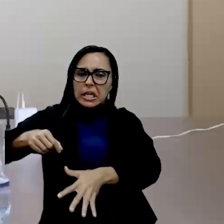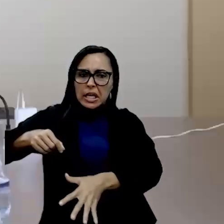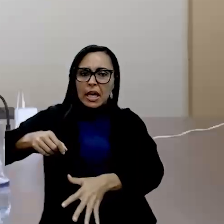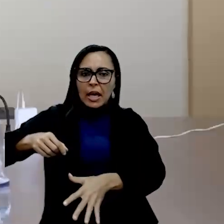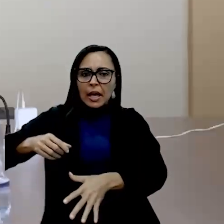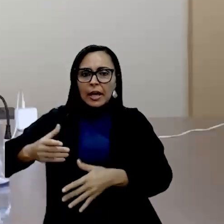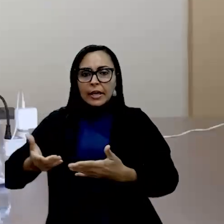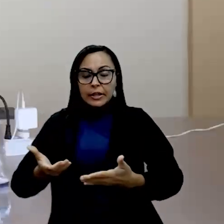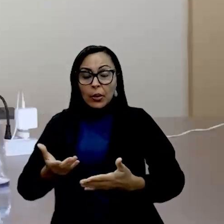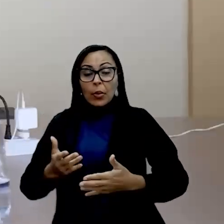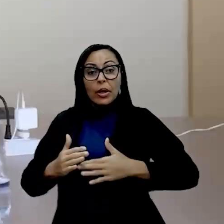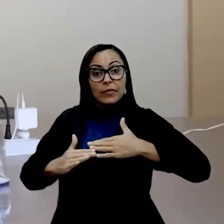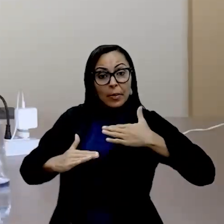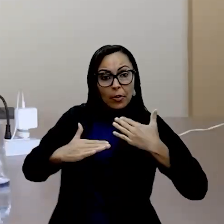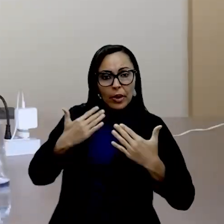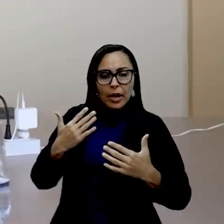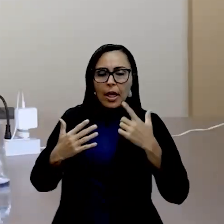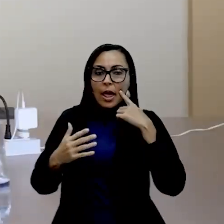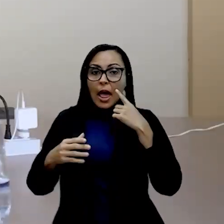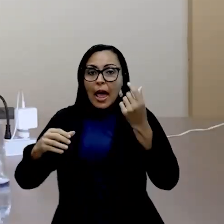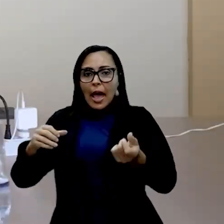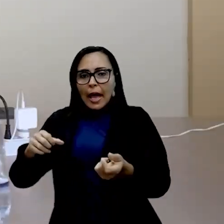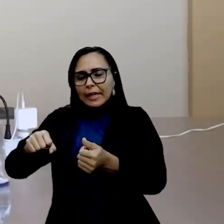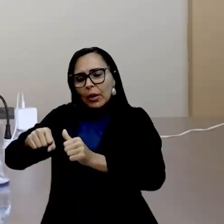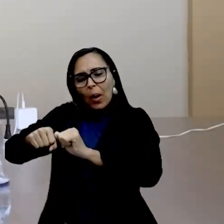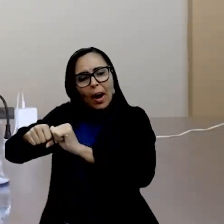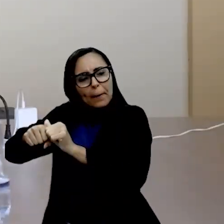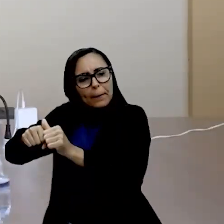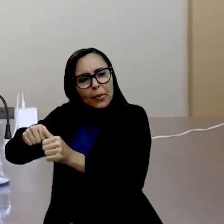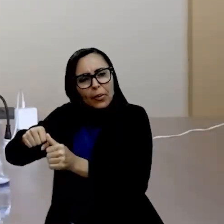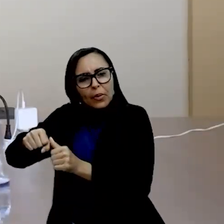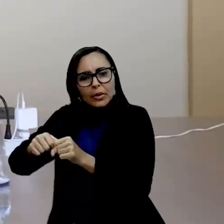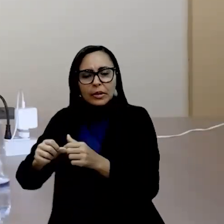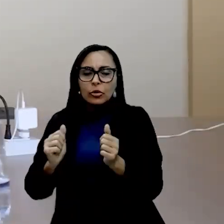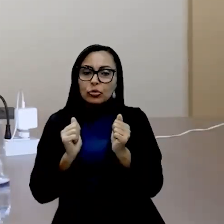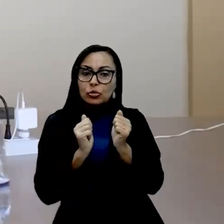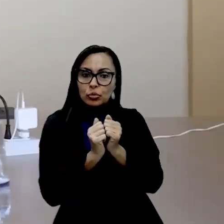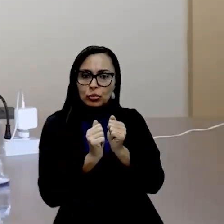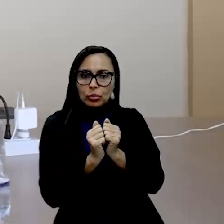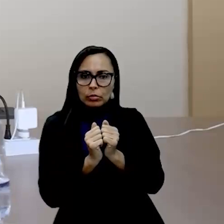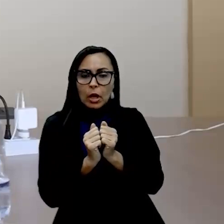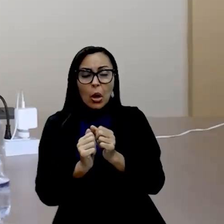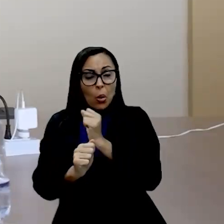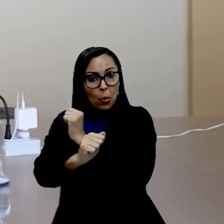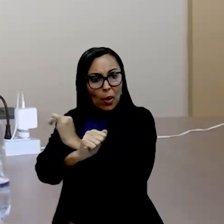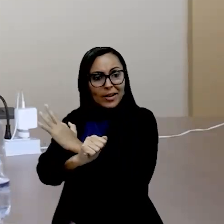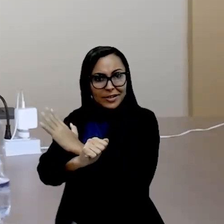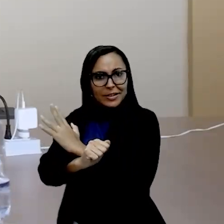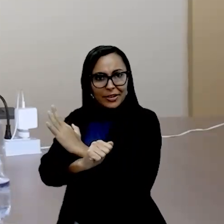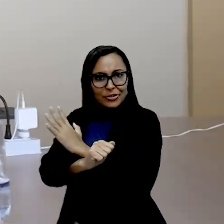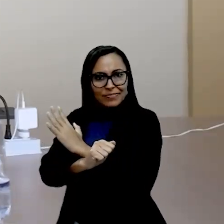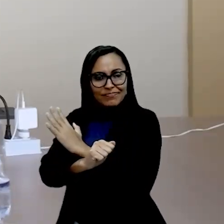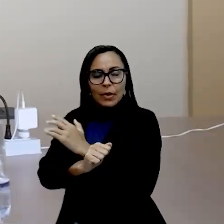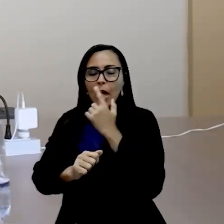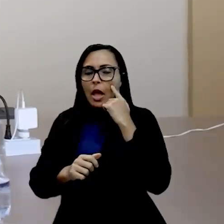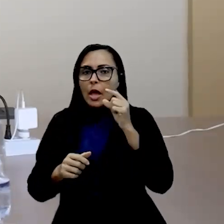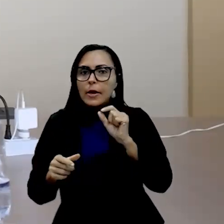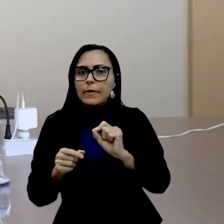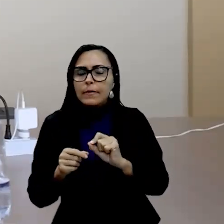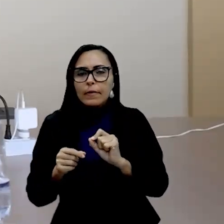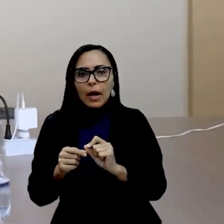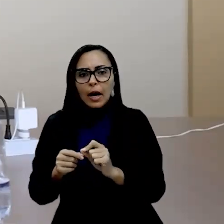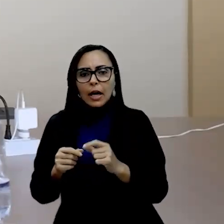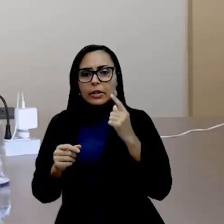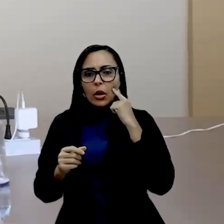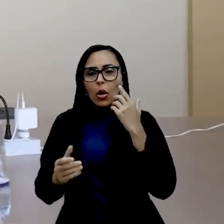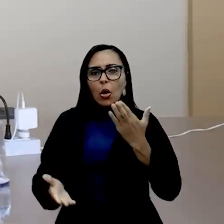morrer. Então, a próstata, junto com a vesícula seminal, tamponam essa acidez, né, e